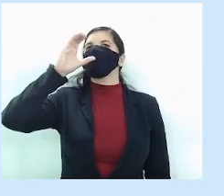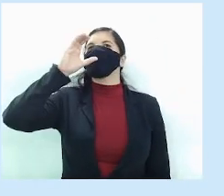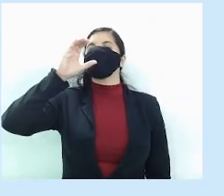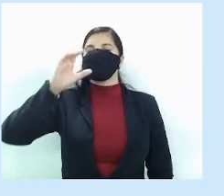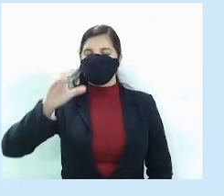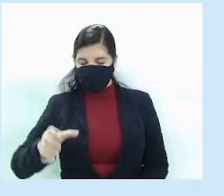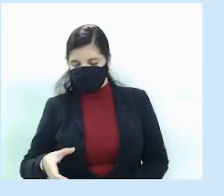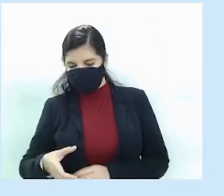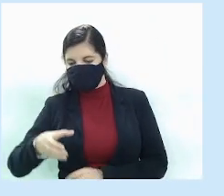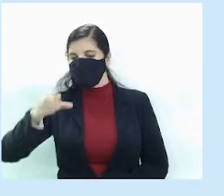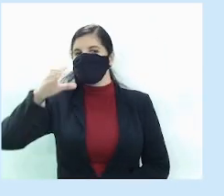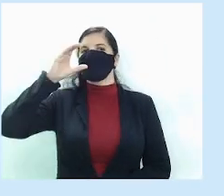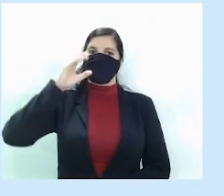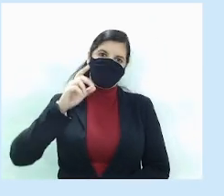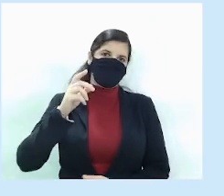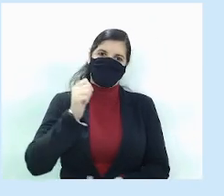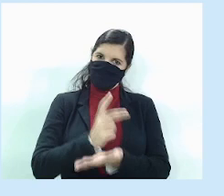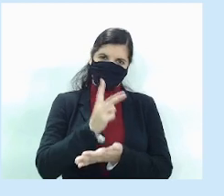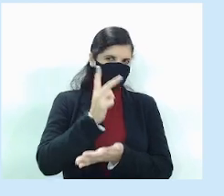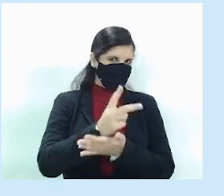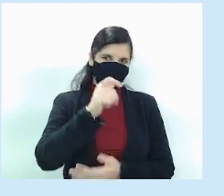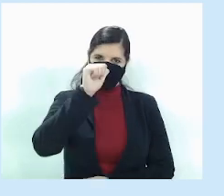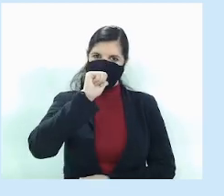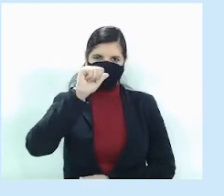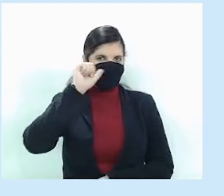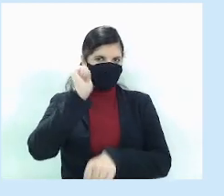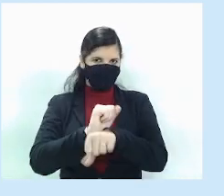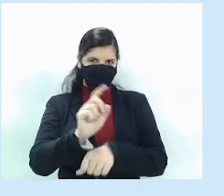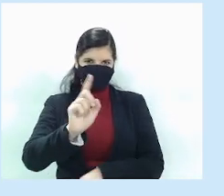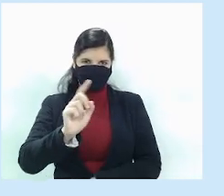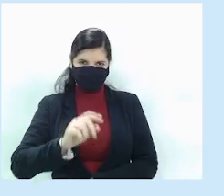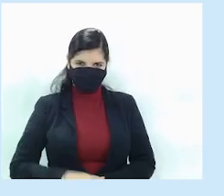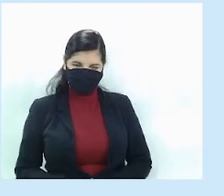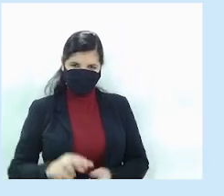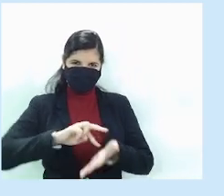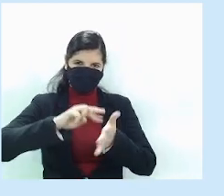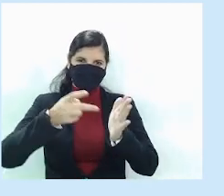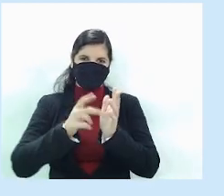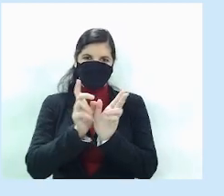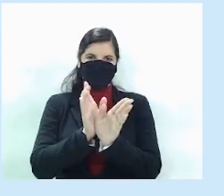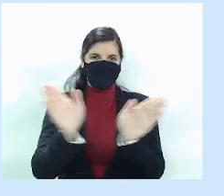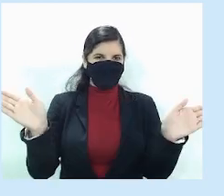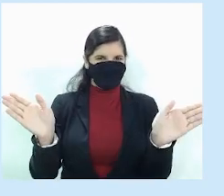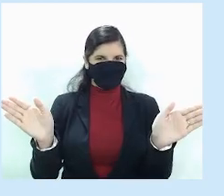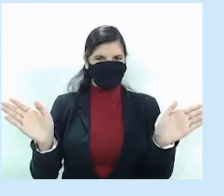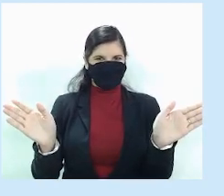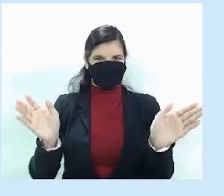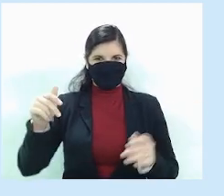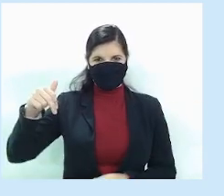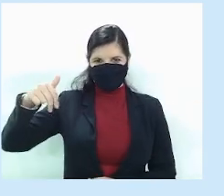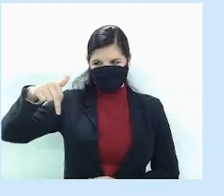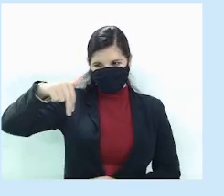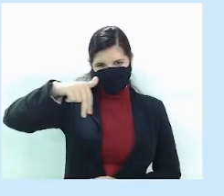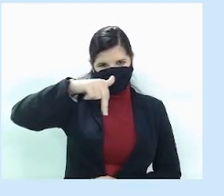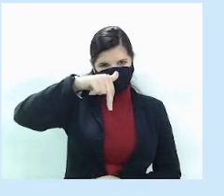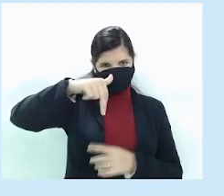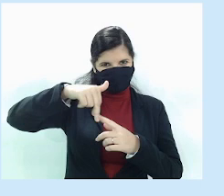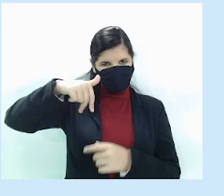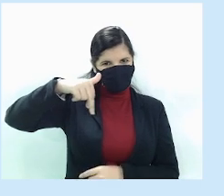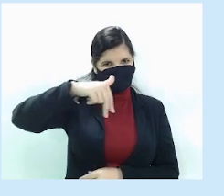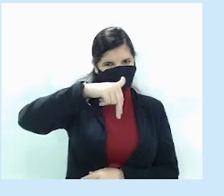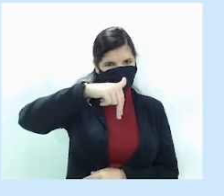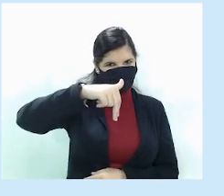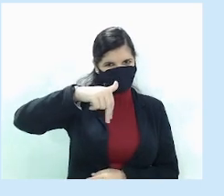bebe sentado, mas continua bebendo. Então, esse duplo sentido aí presente na palavra andar garante humor